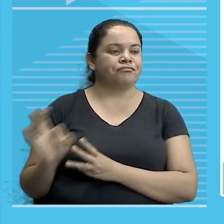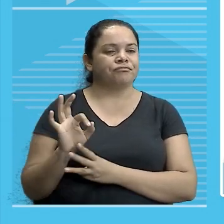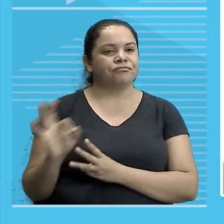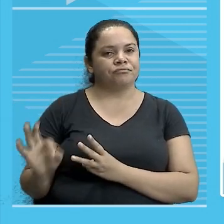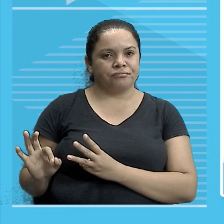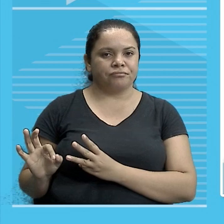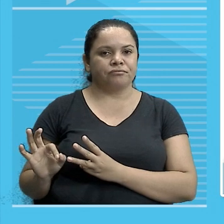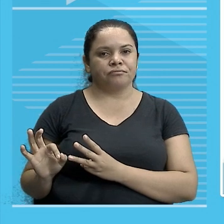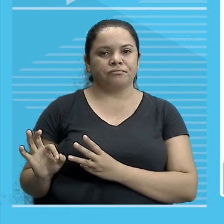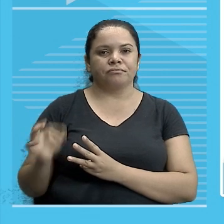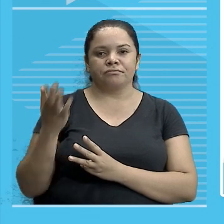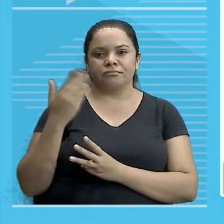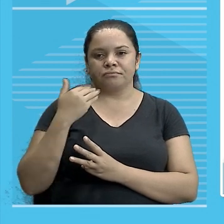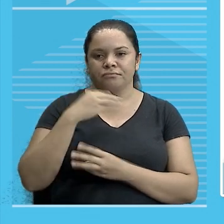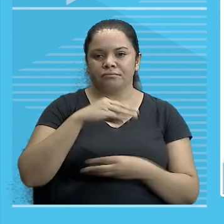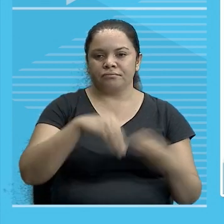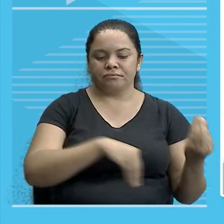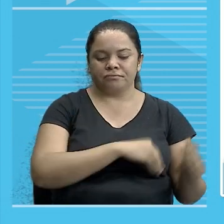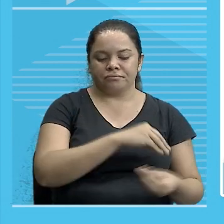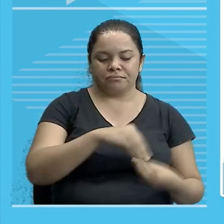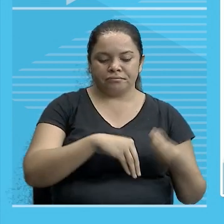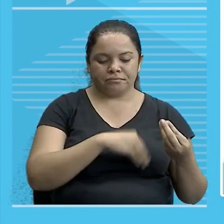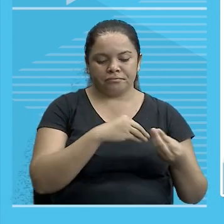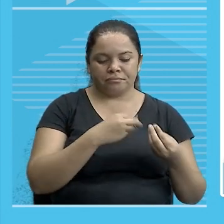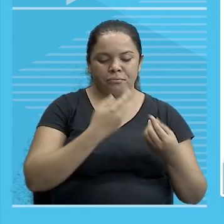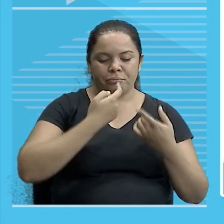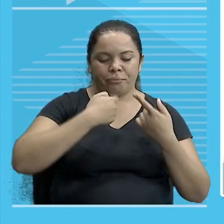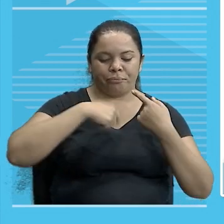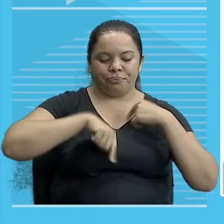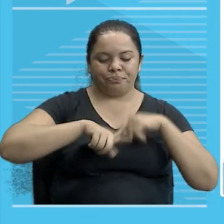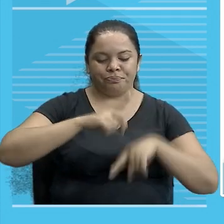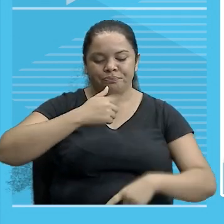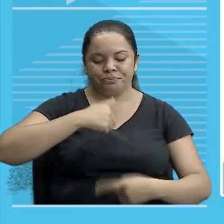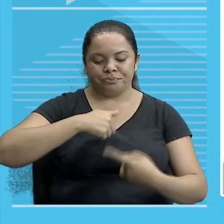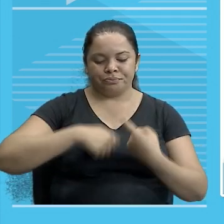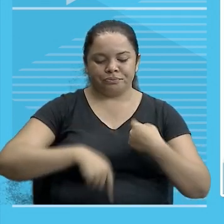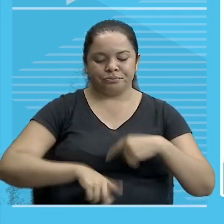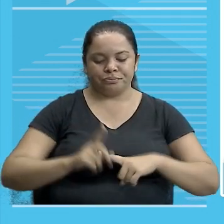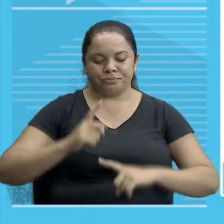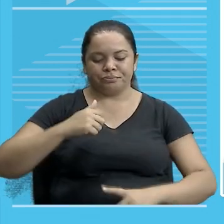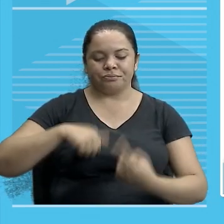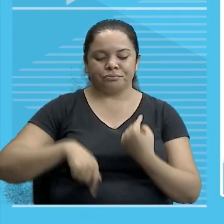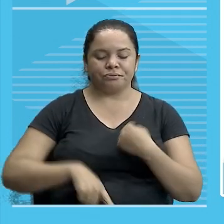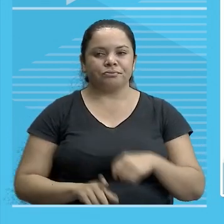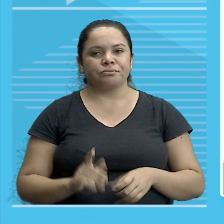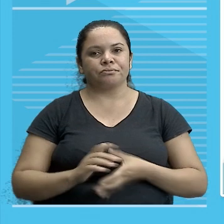ao alimento quando vai se misturando ao longo do trato gastrointestinal. Beleza?